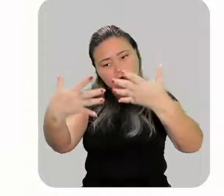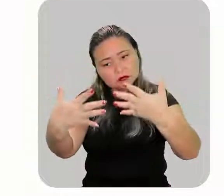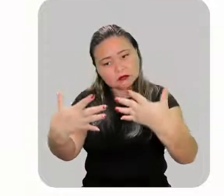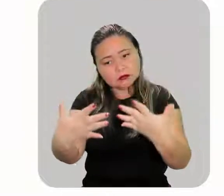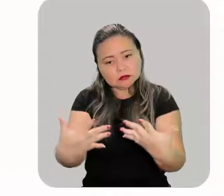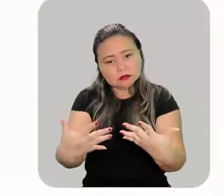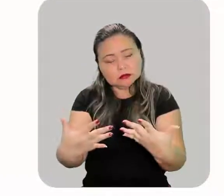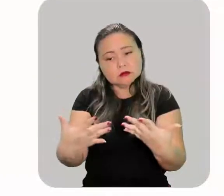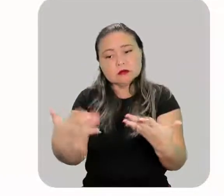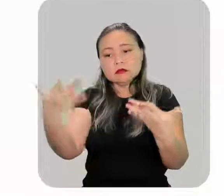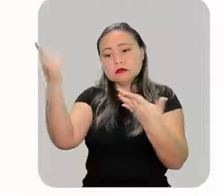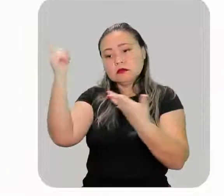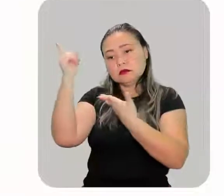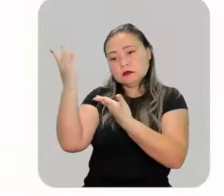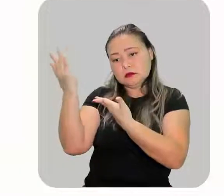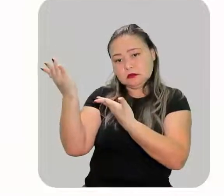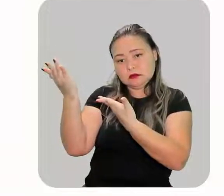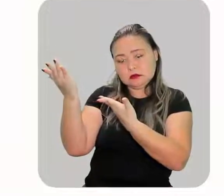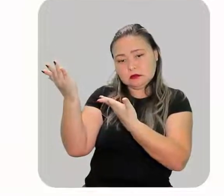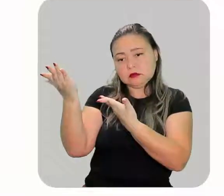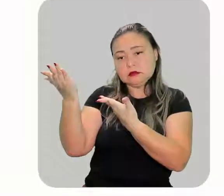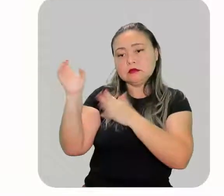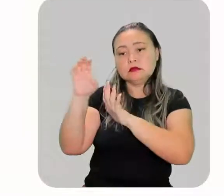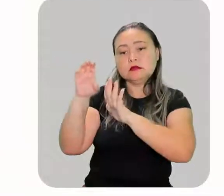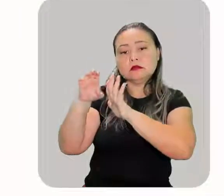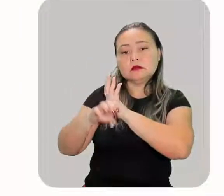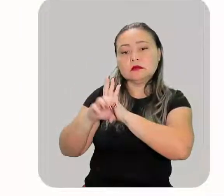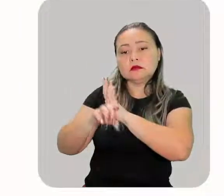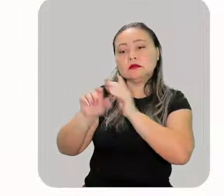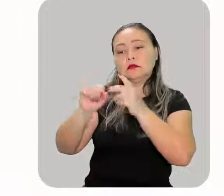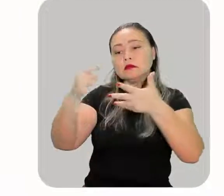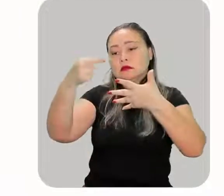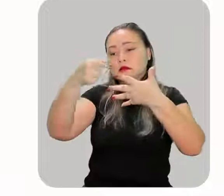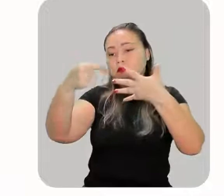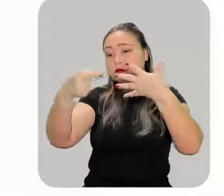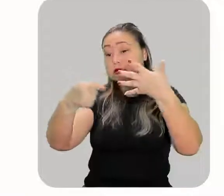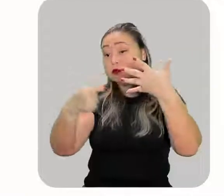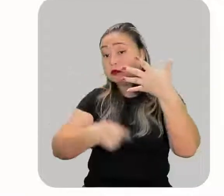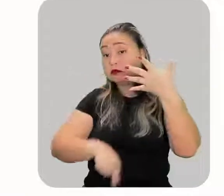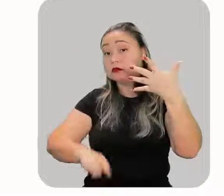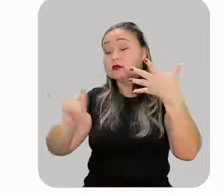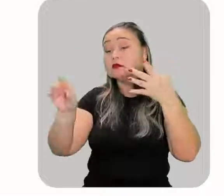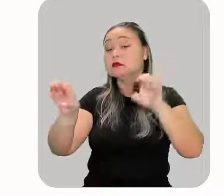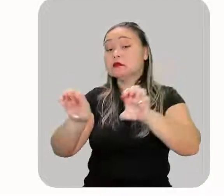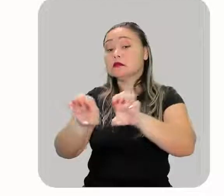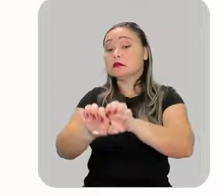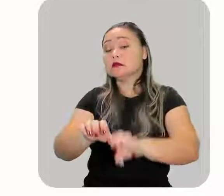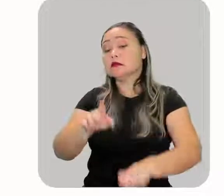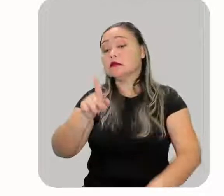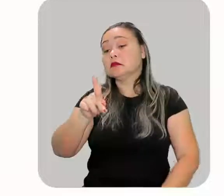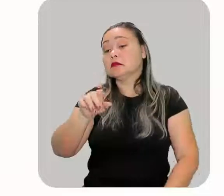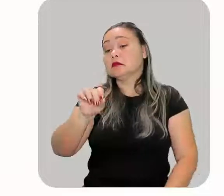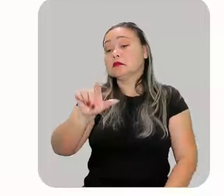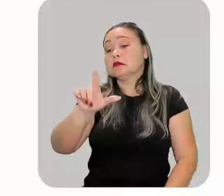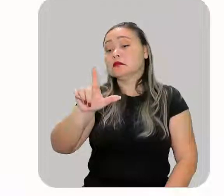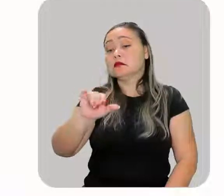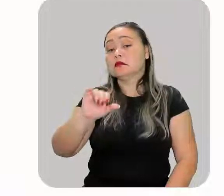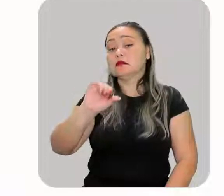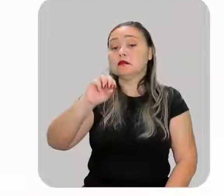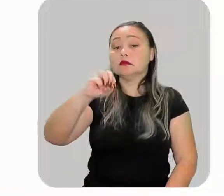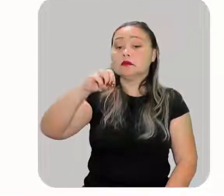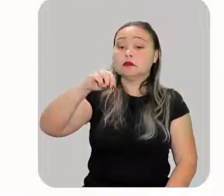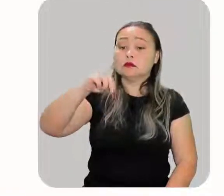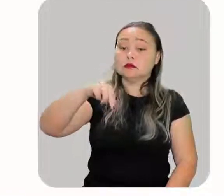Primeiro tema, equações polinomiais, definição e elementos. Olha que legal, né? Então a gente já estudou equações.